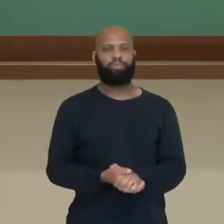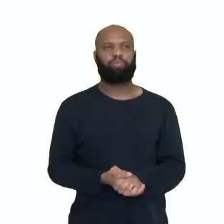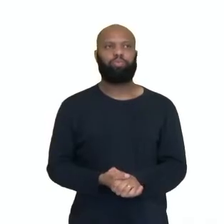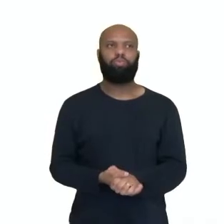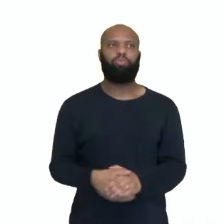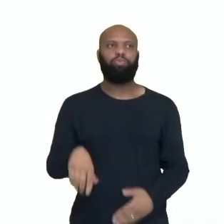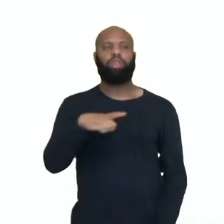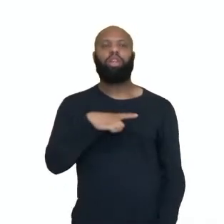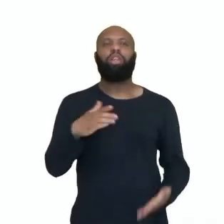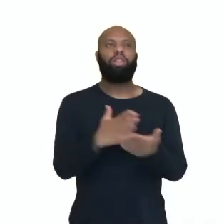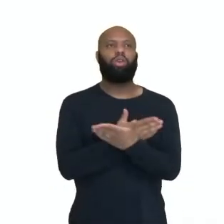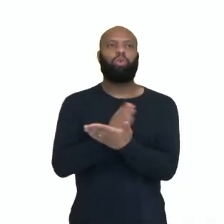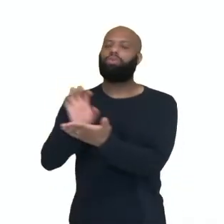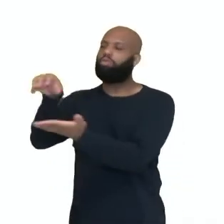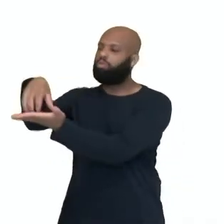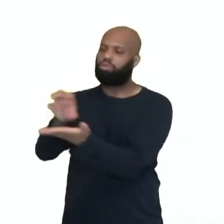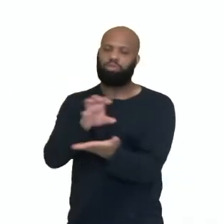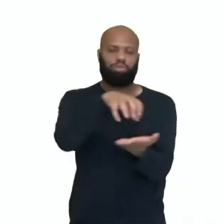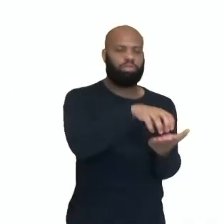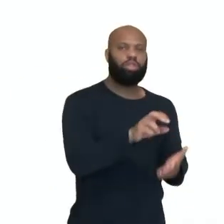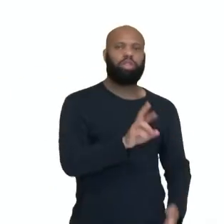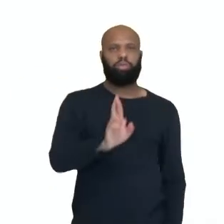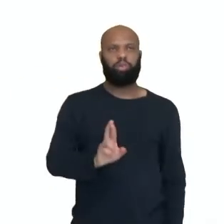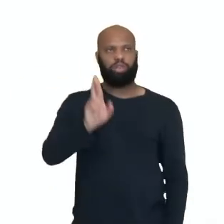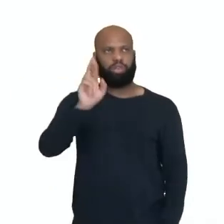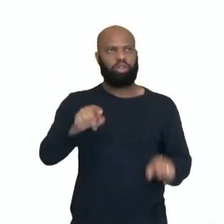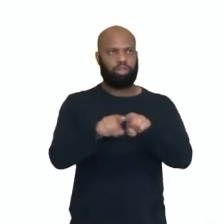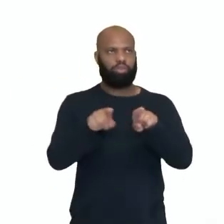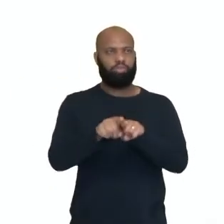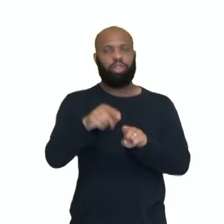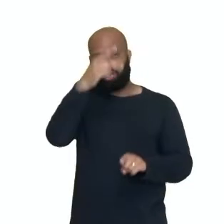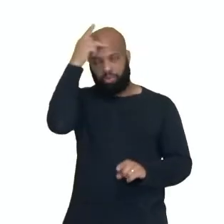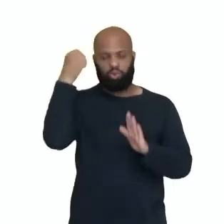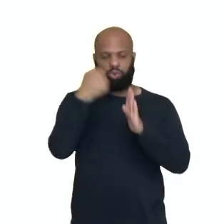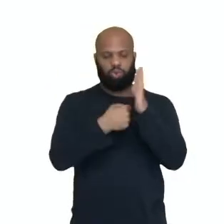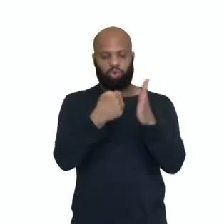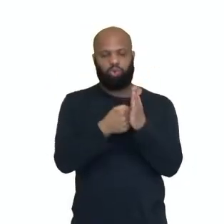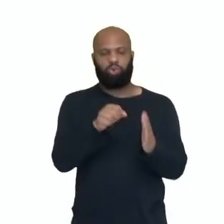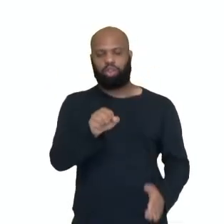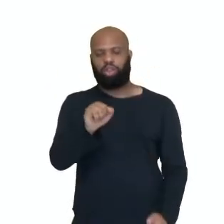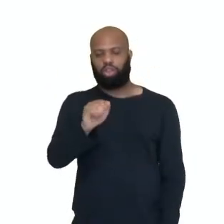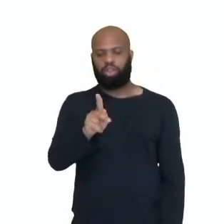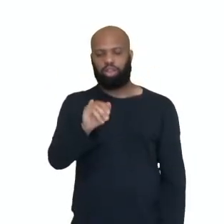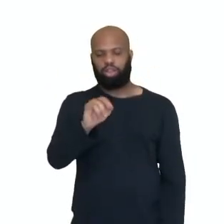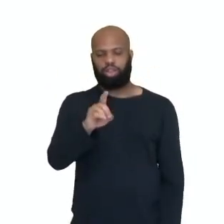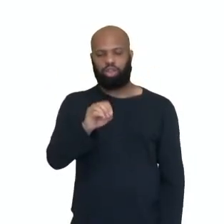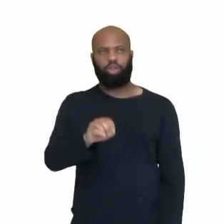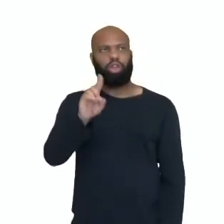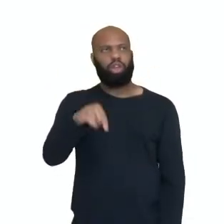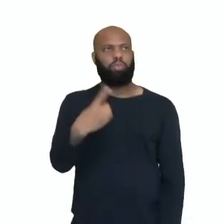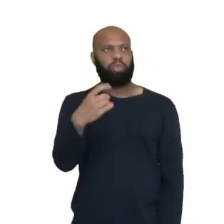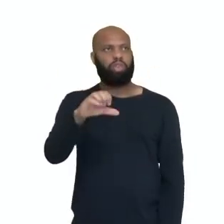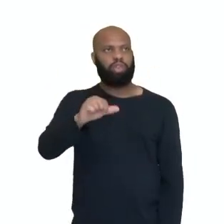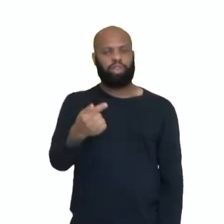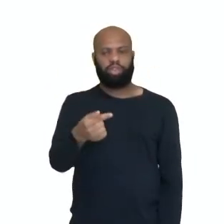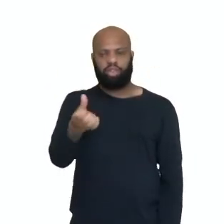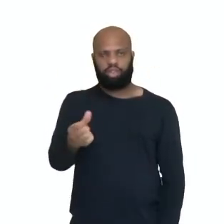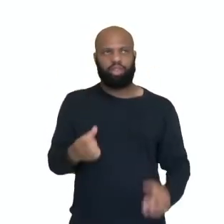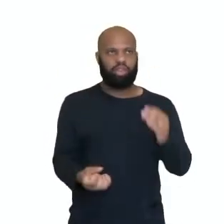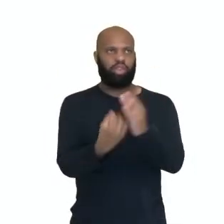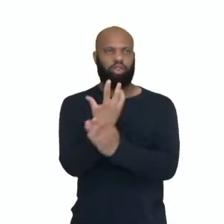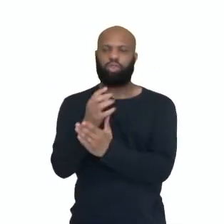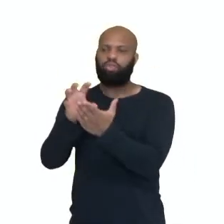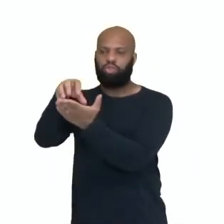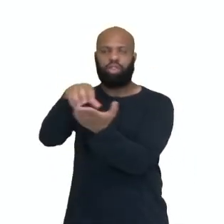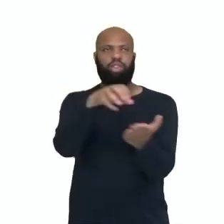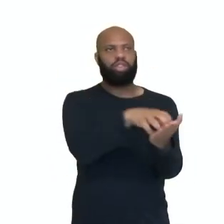Nós temos algumas entidades que representam, né, os lutadores de Aikido. Em 1976 foi fundada a